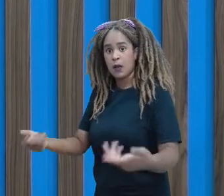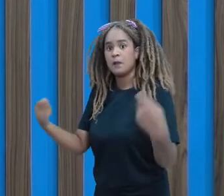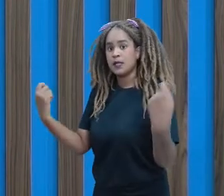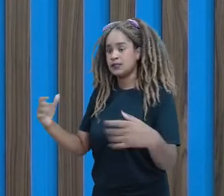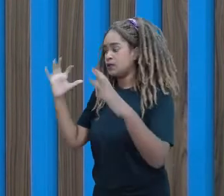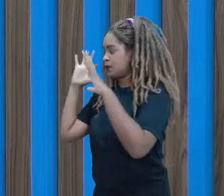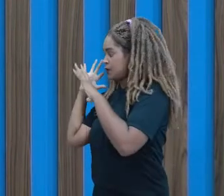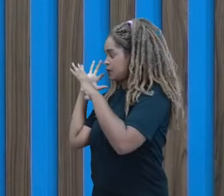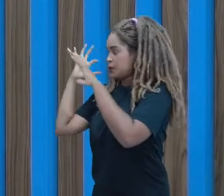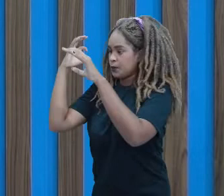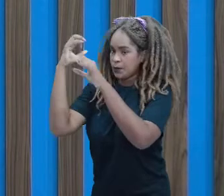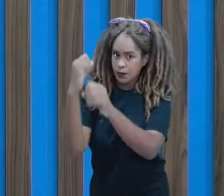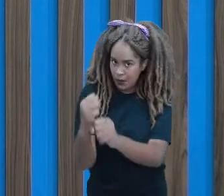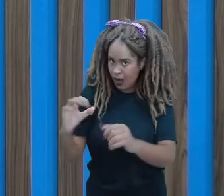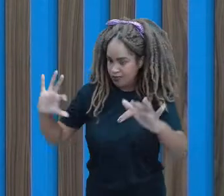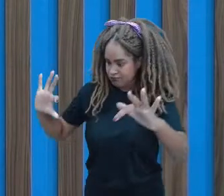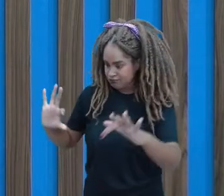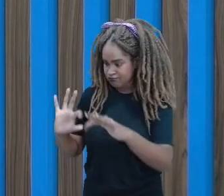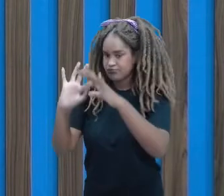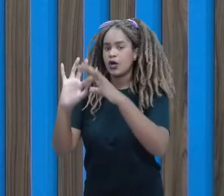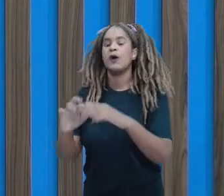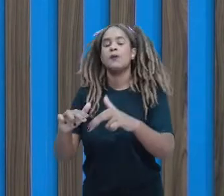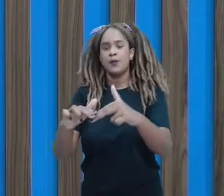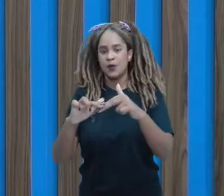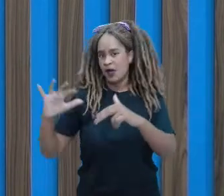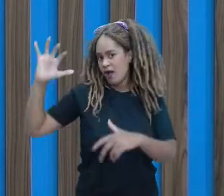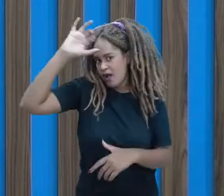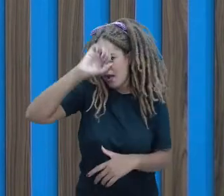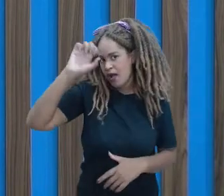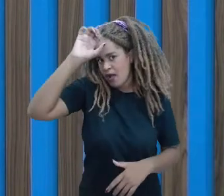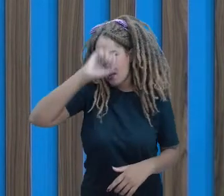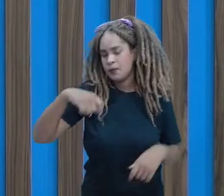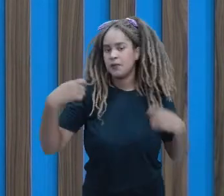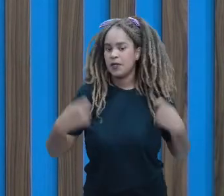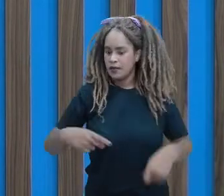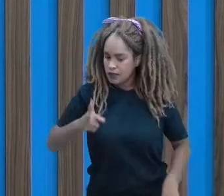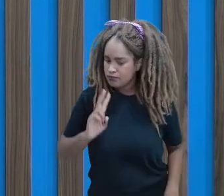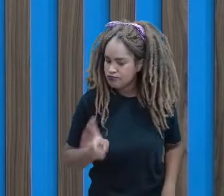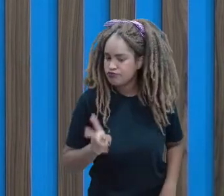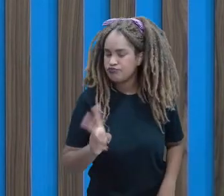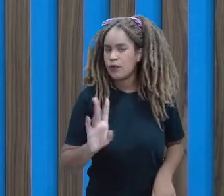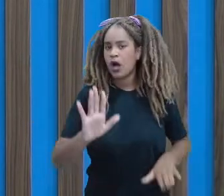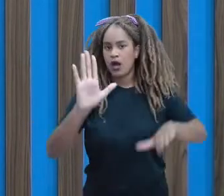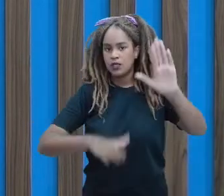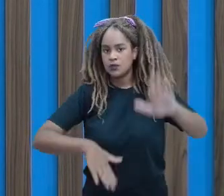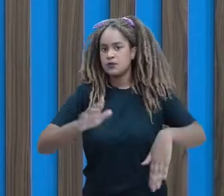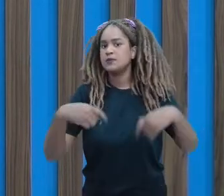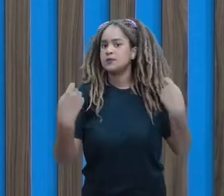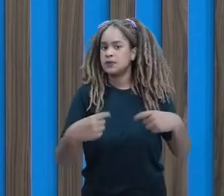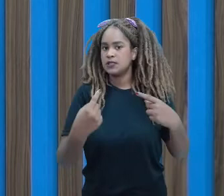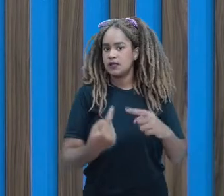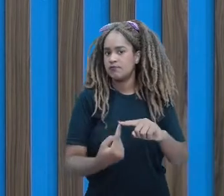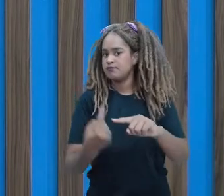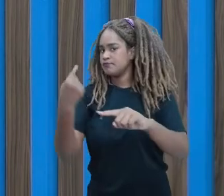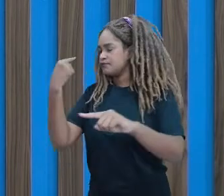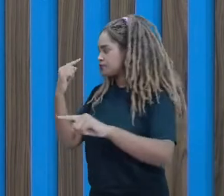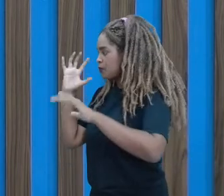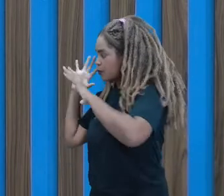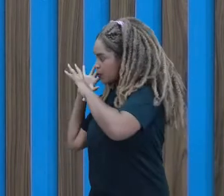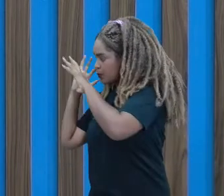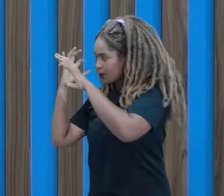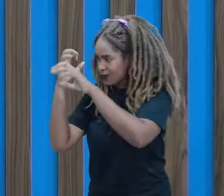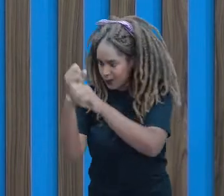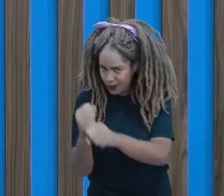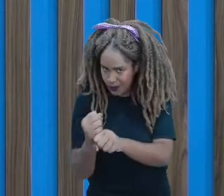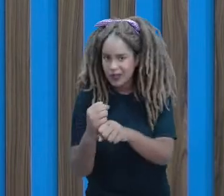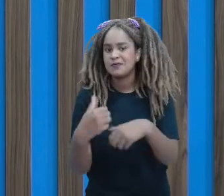algo contínuo e que, às vezes, a gente precisa revisitar temas anteriores, né? E como eu já vou me despedindo aqui de vocês, a